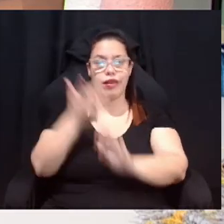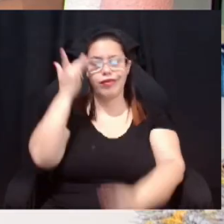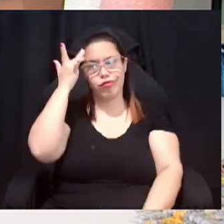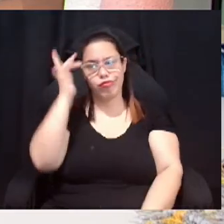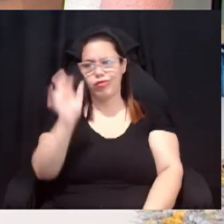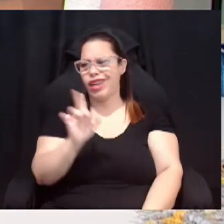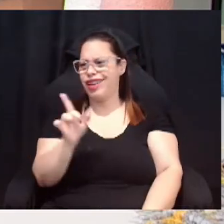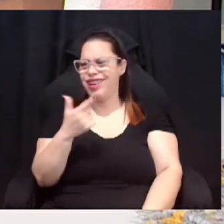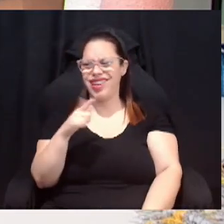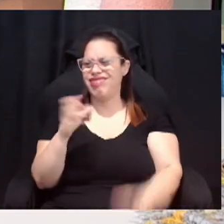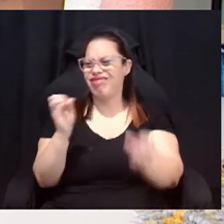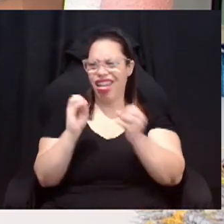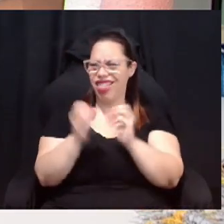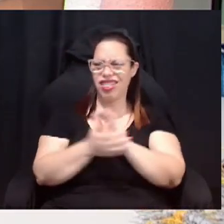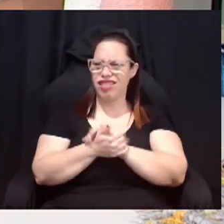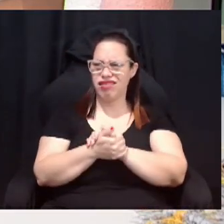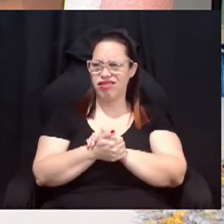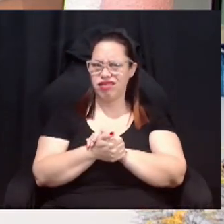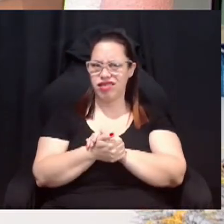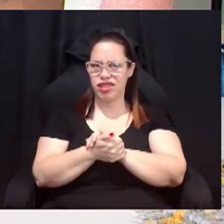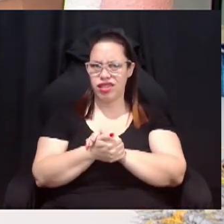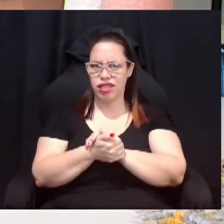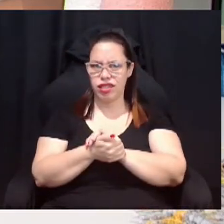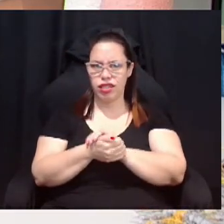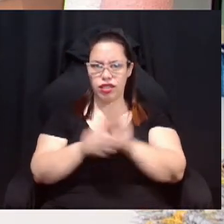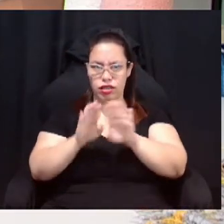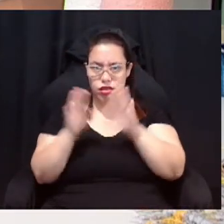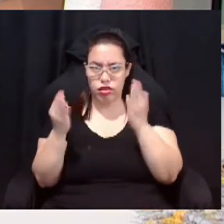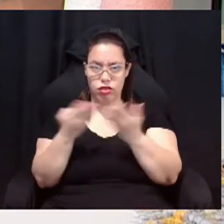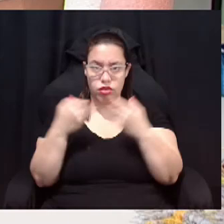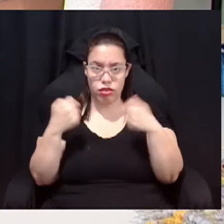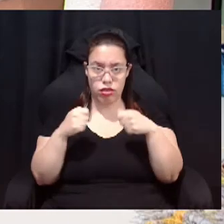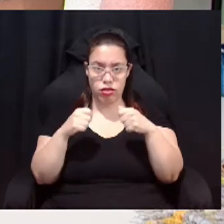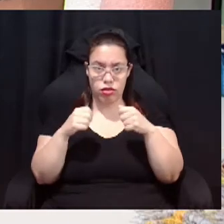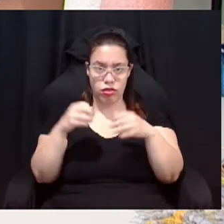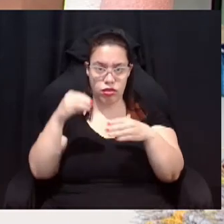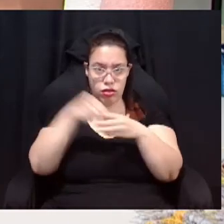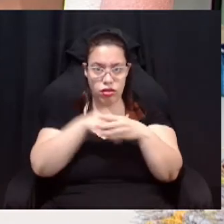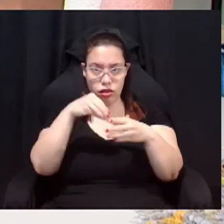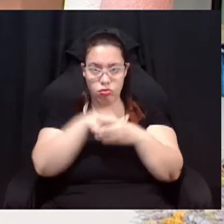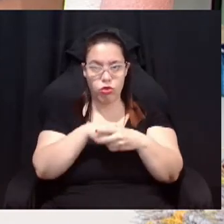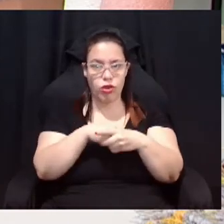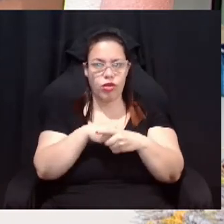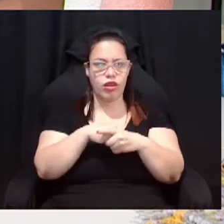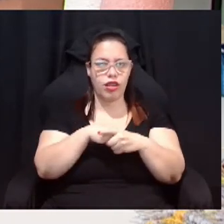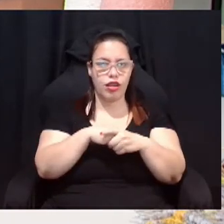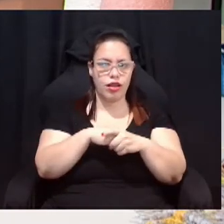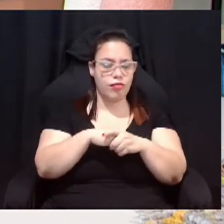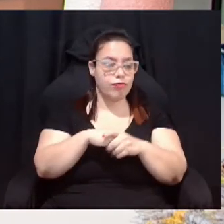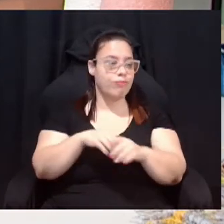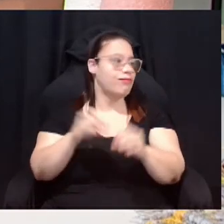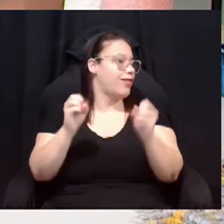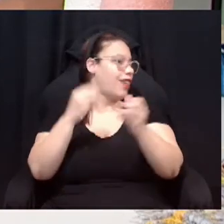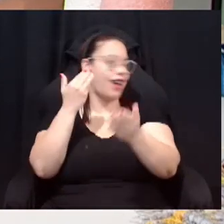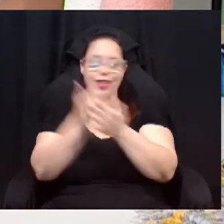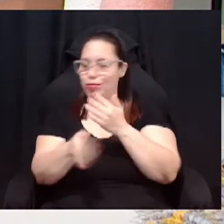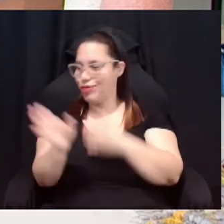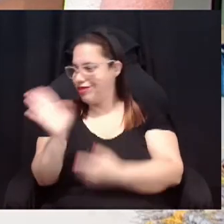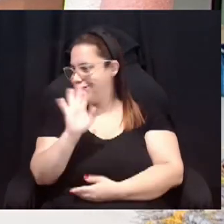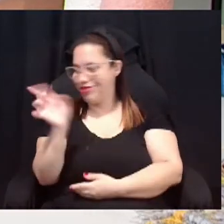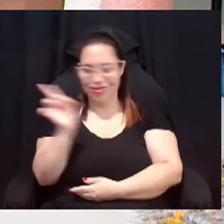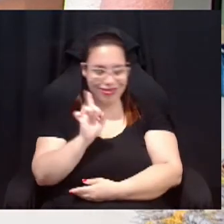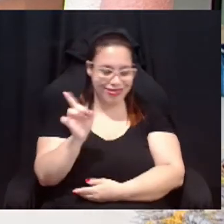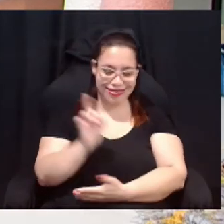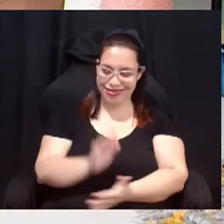artesanato. Tem uma almofada lá em casa que tá precisando de um enchimento? Bota lá dentro. Então, Nada é perdido. Nada, nada. Então,